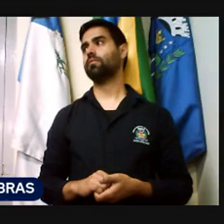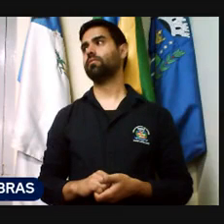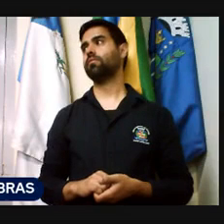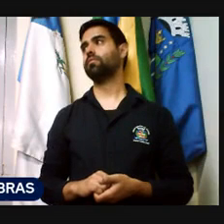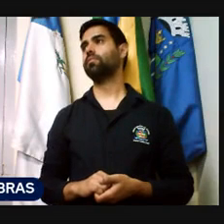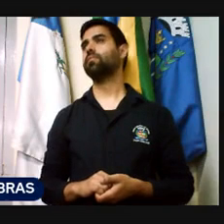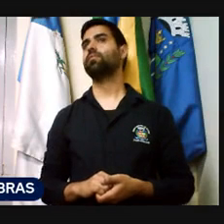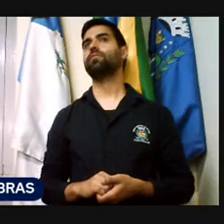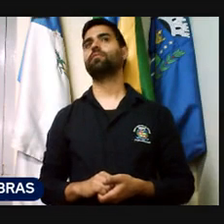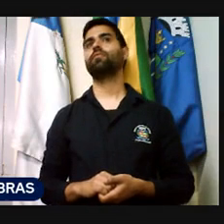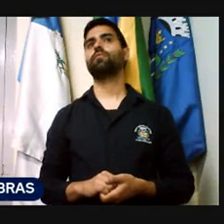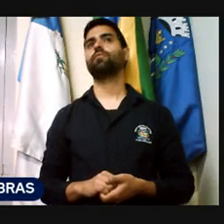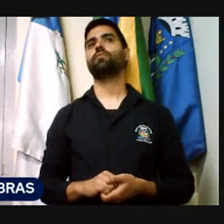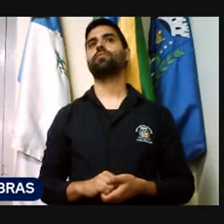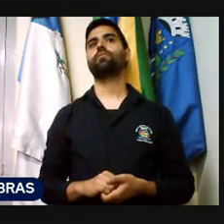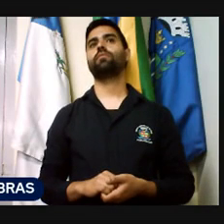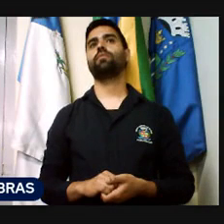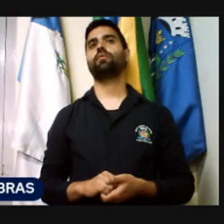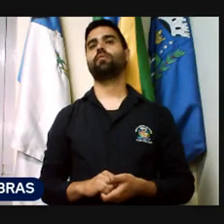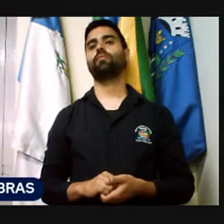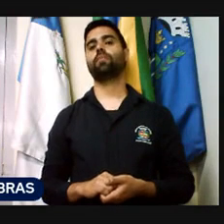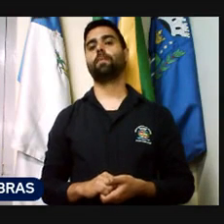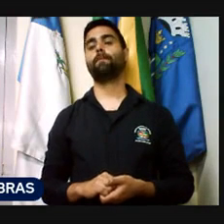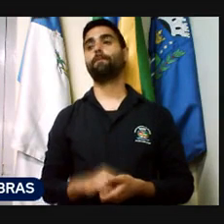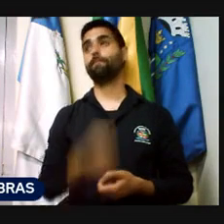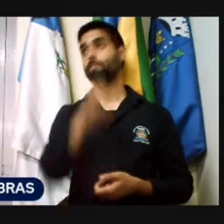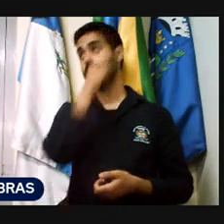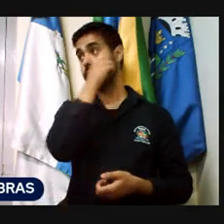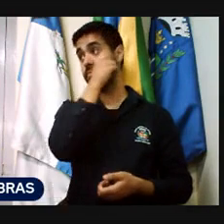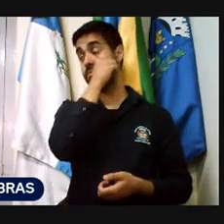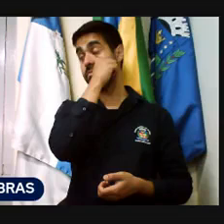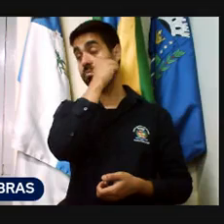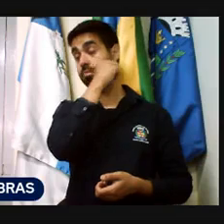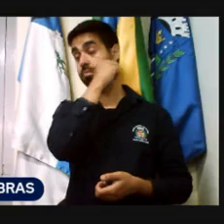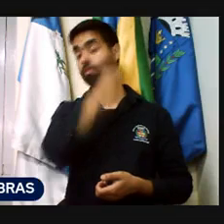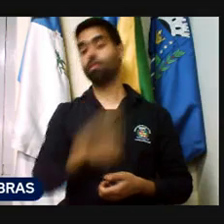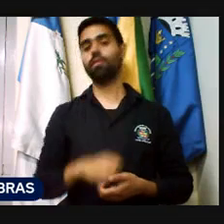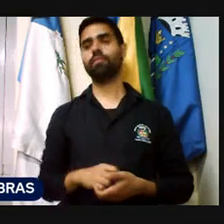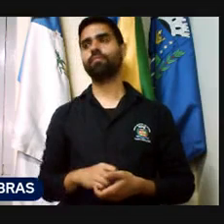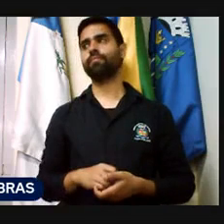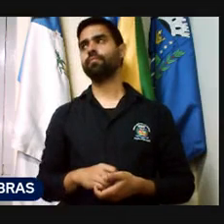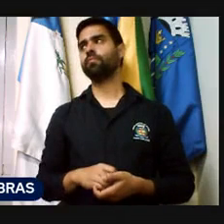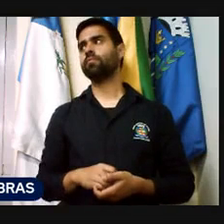Vereador Pedro Paulo Magalhães Graça, vereador Saulo ausente.